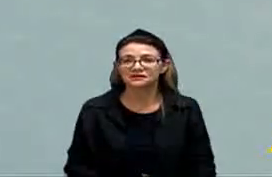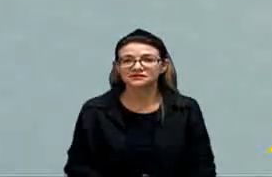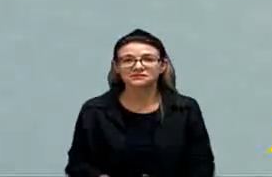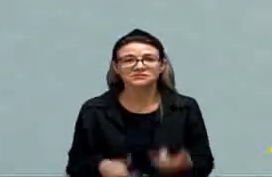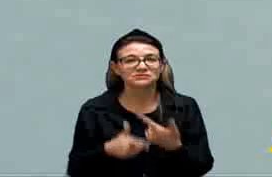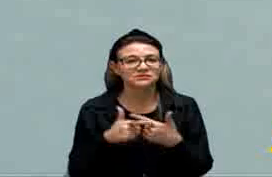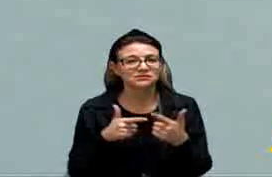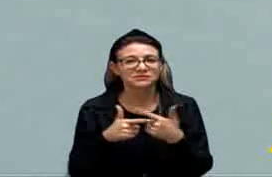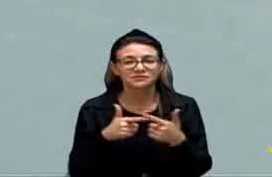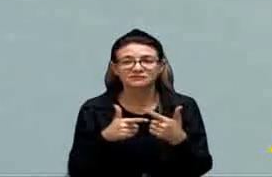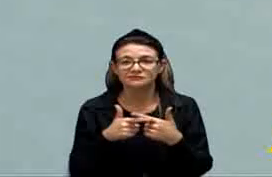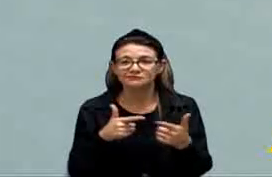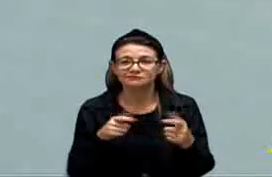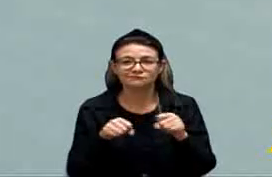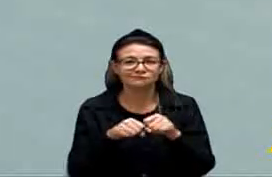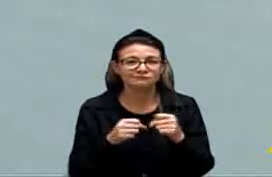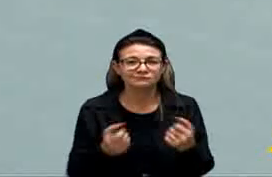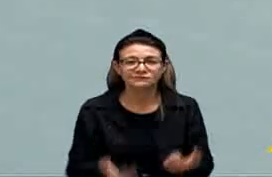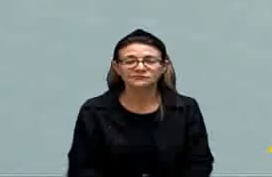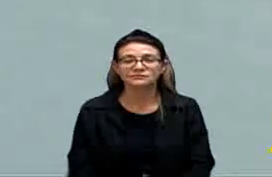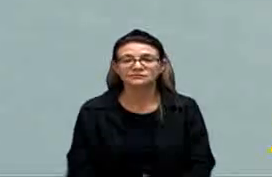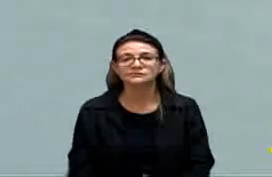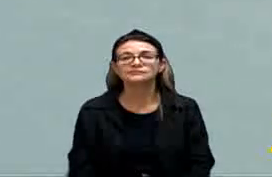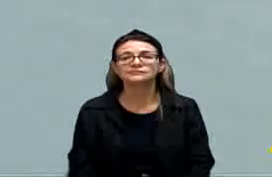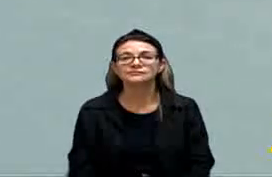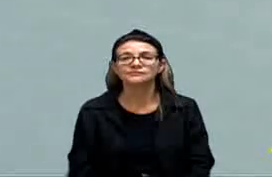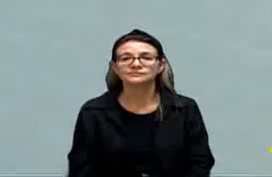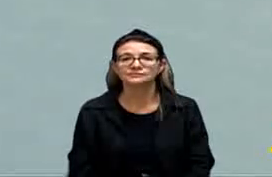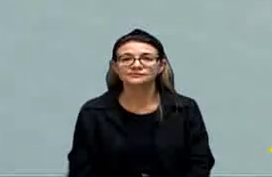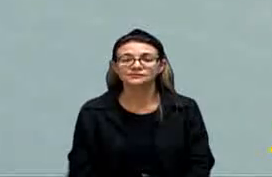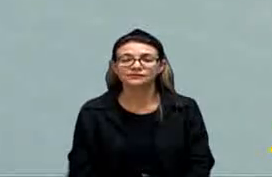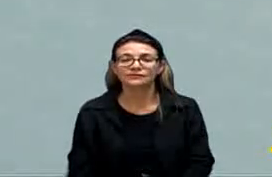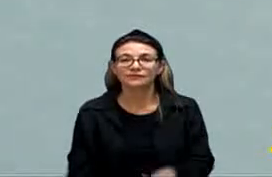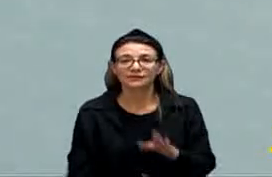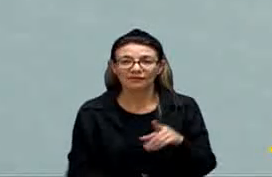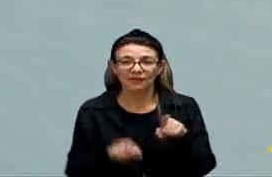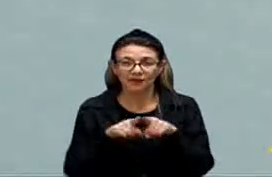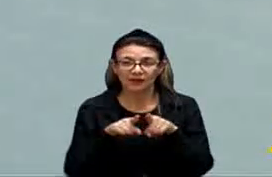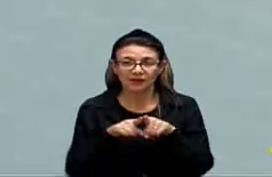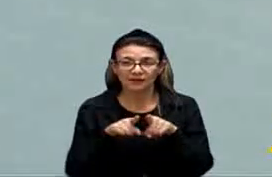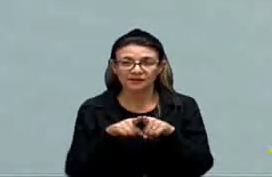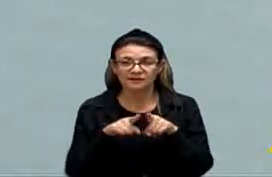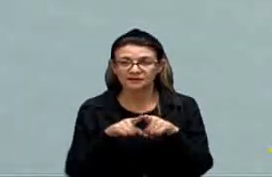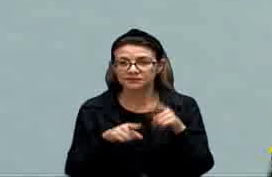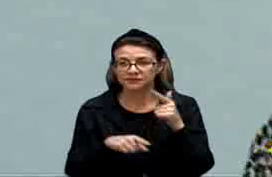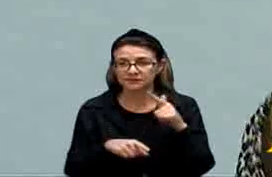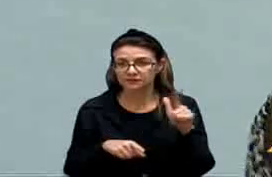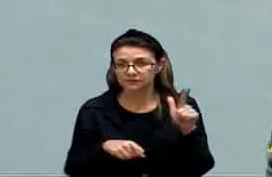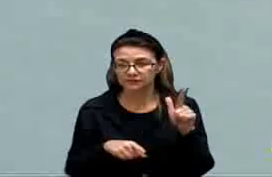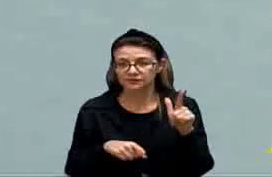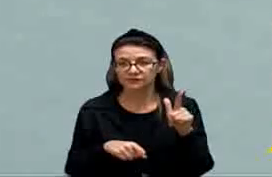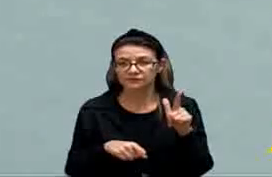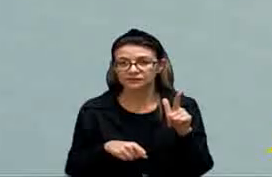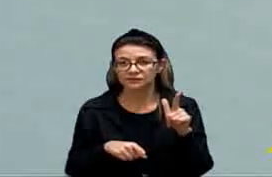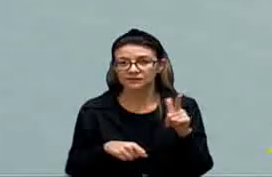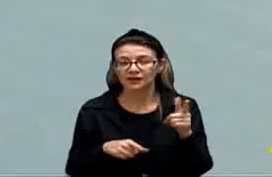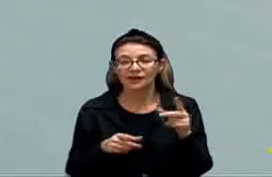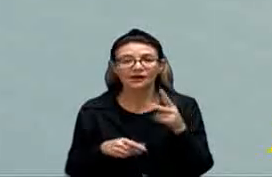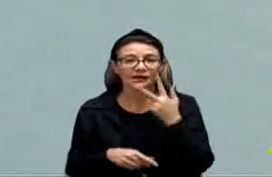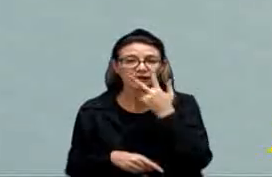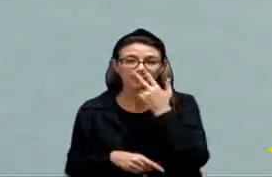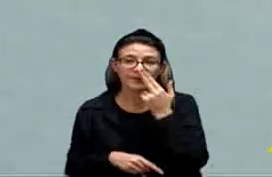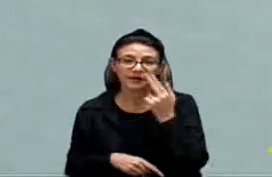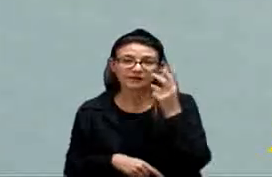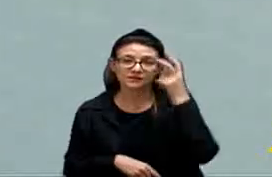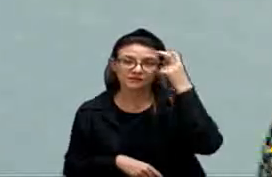toda eh Mas coloco aqui também uma uma outra questão pra senhora quase que se criou uma